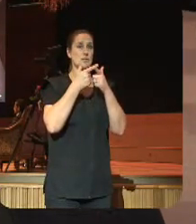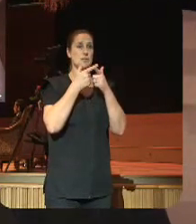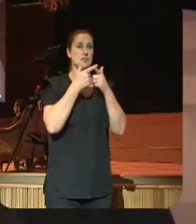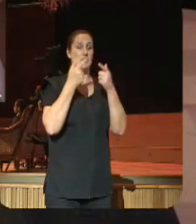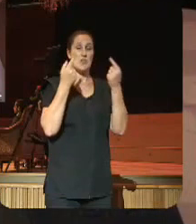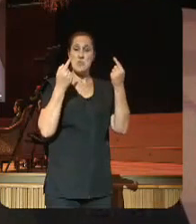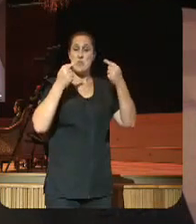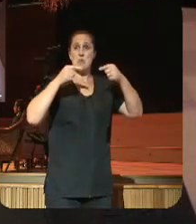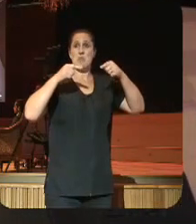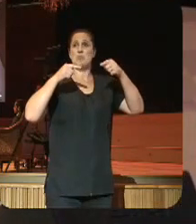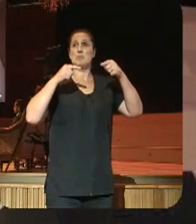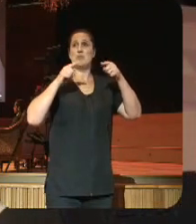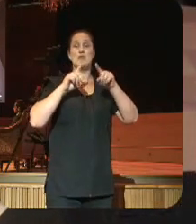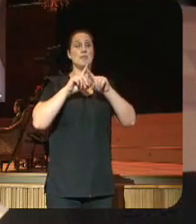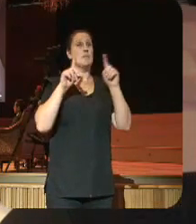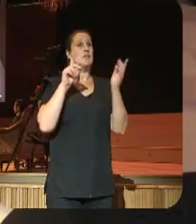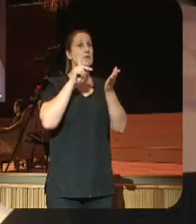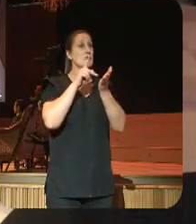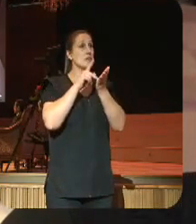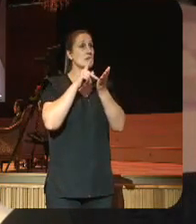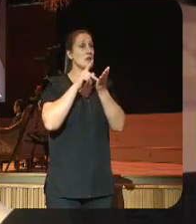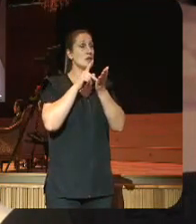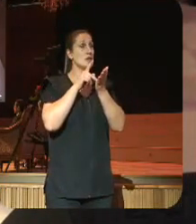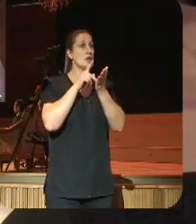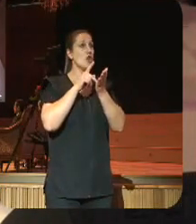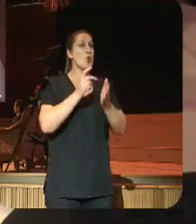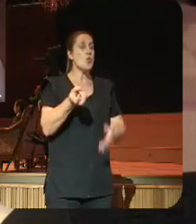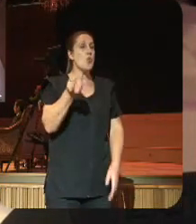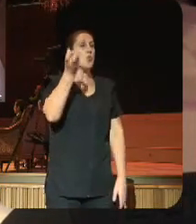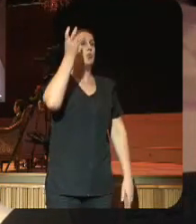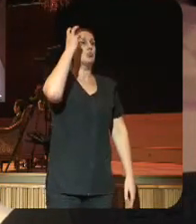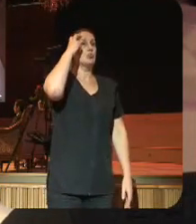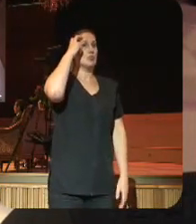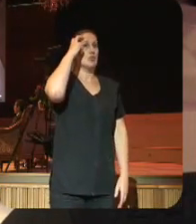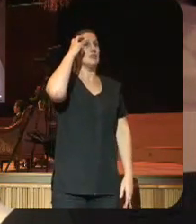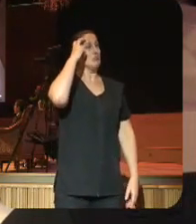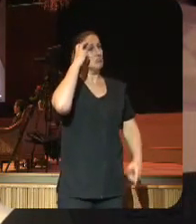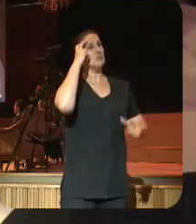é verdade. Existia o problema da cultura.